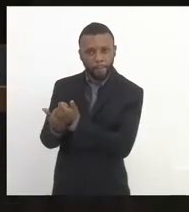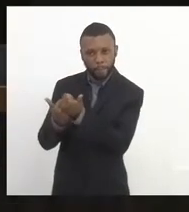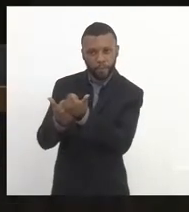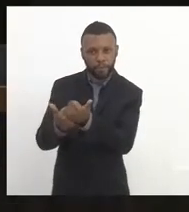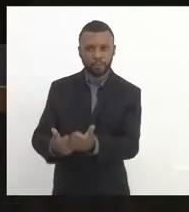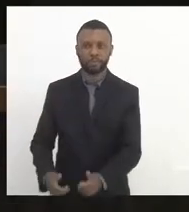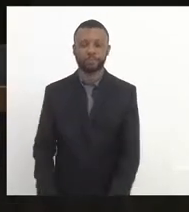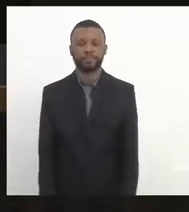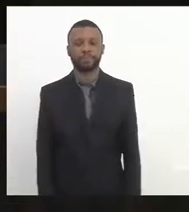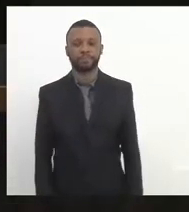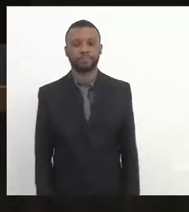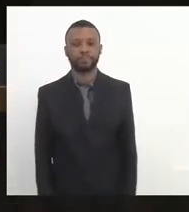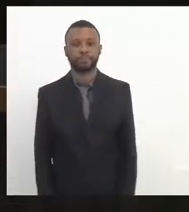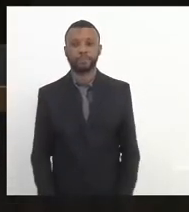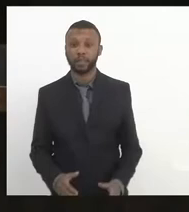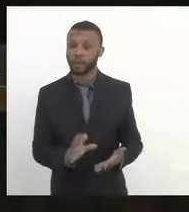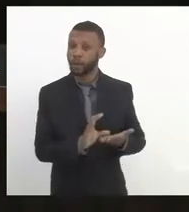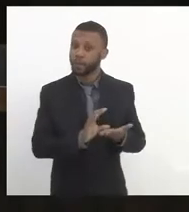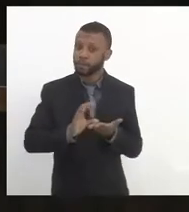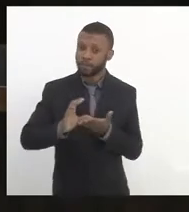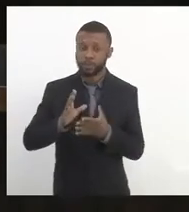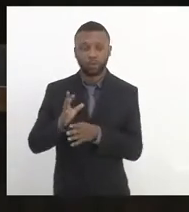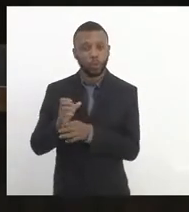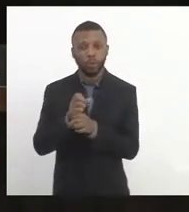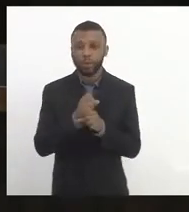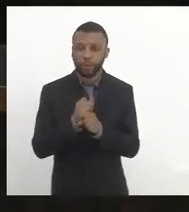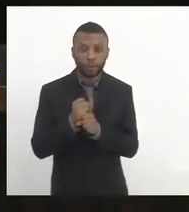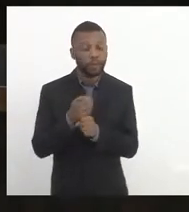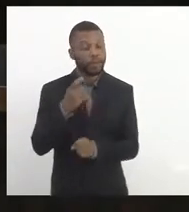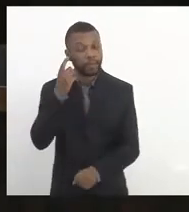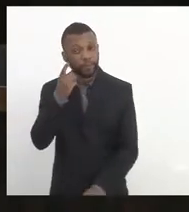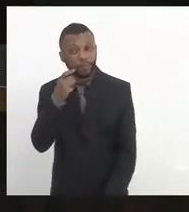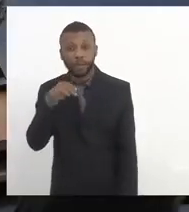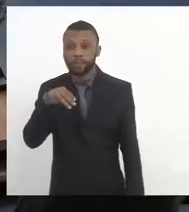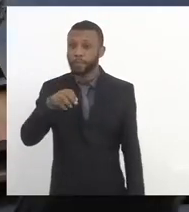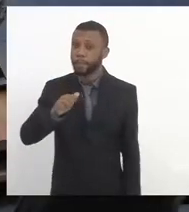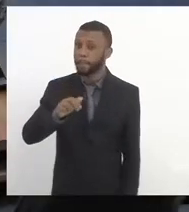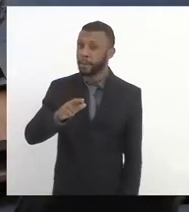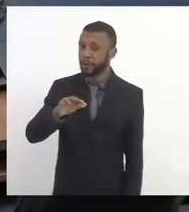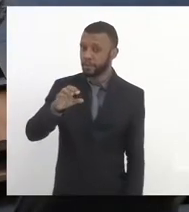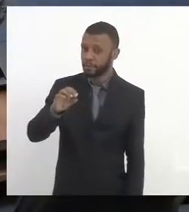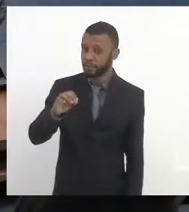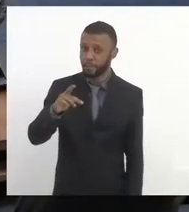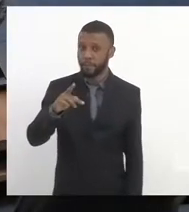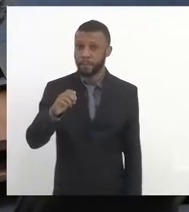Pela Comissão de Orçamento, deputado Márcio Pacheco.